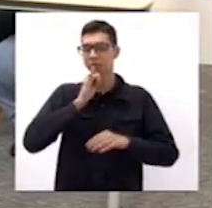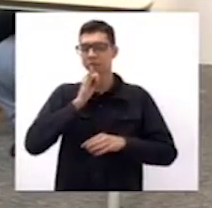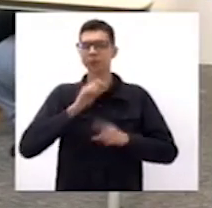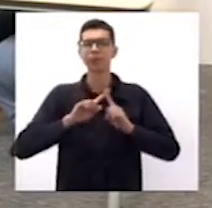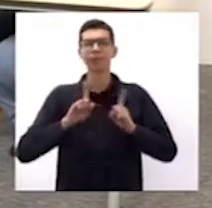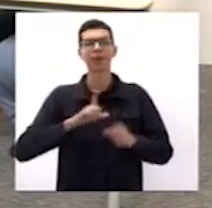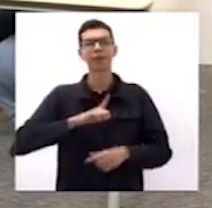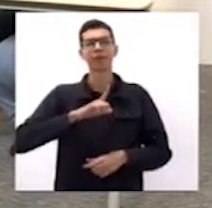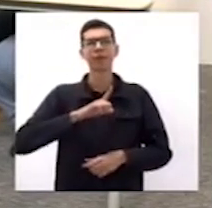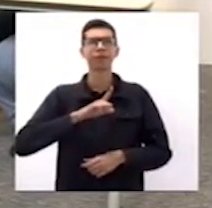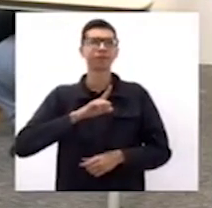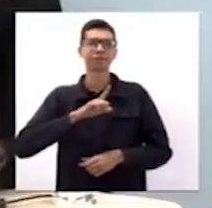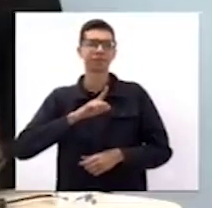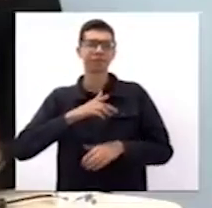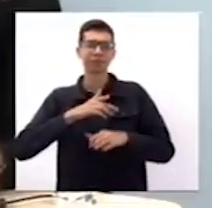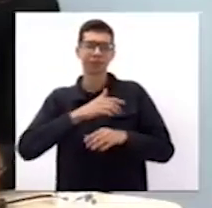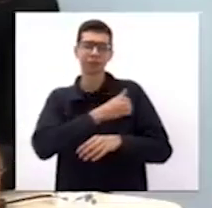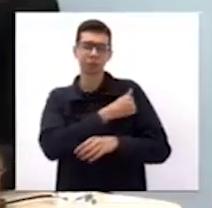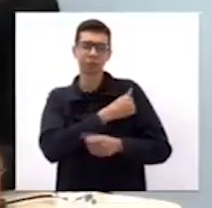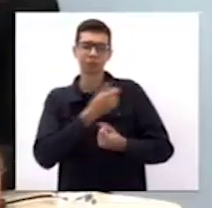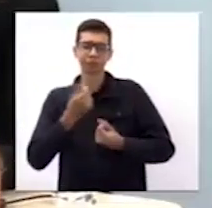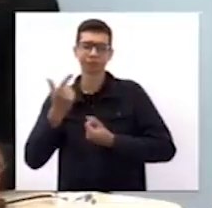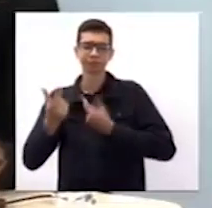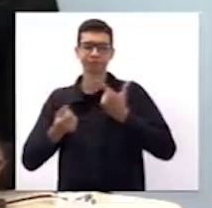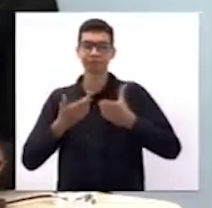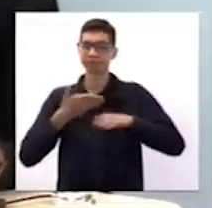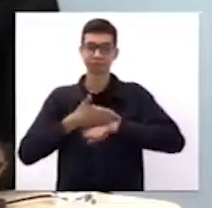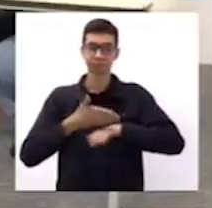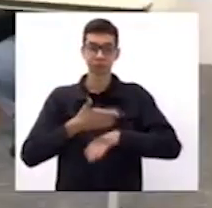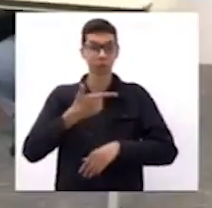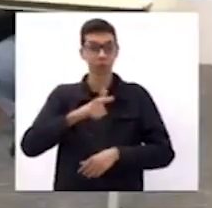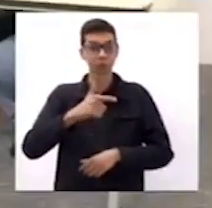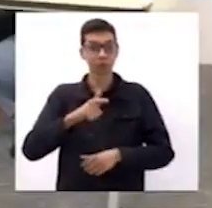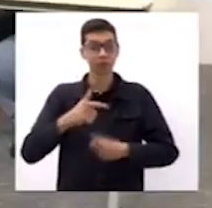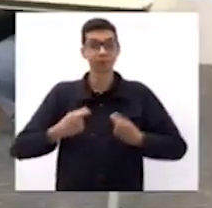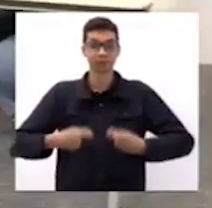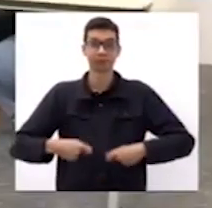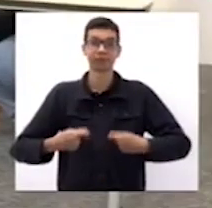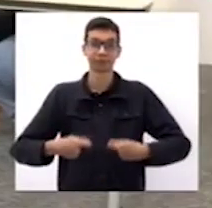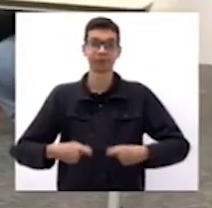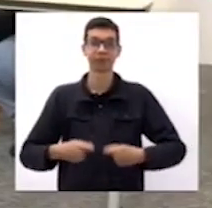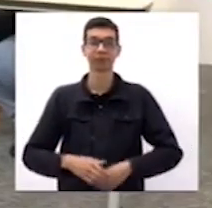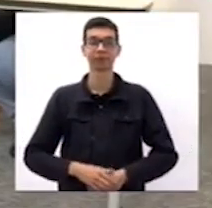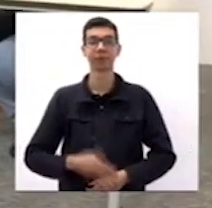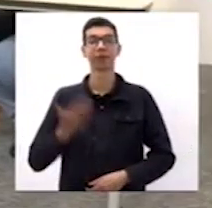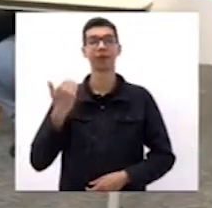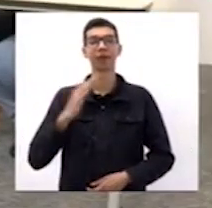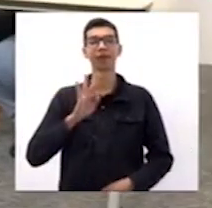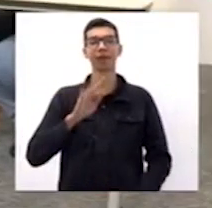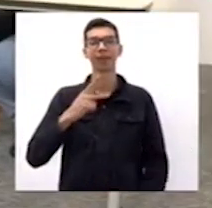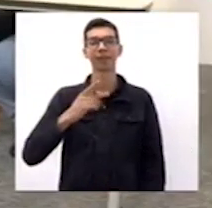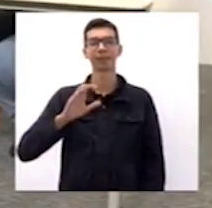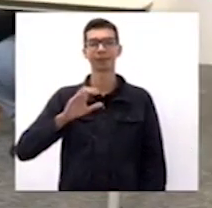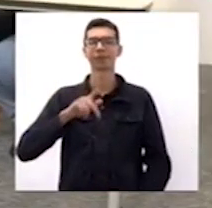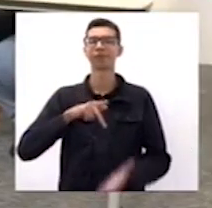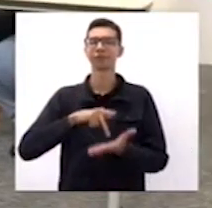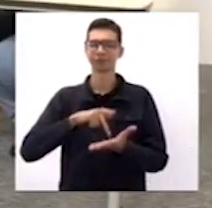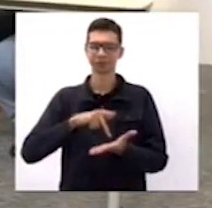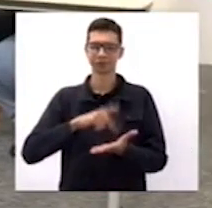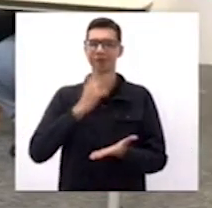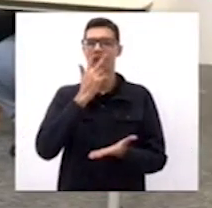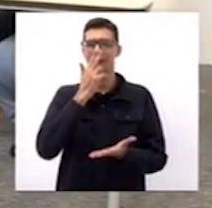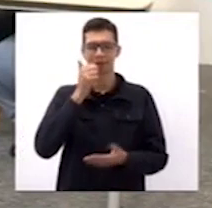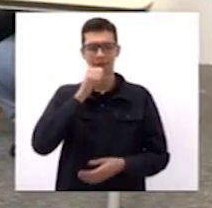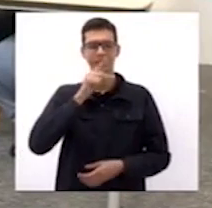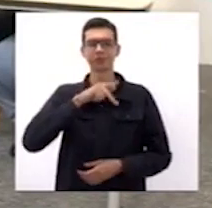acesso. Ele precisa ter um roteiro claro. Né? Isso foi levantado na TPC anterior, na interação, né? Acho que uma professora tinha